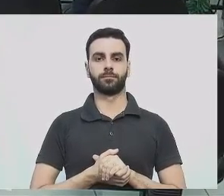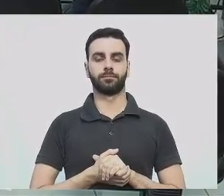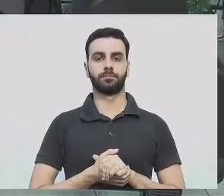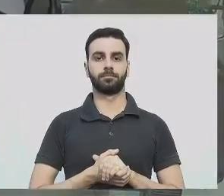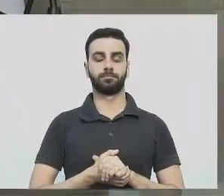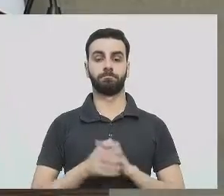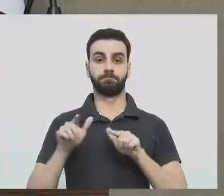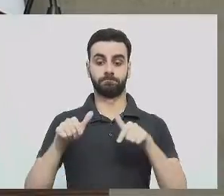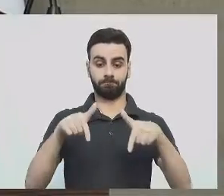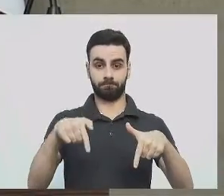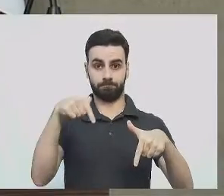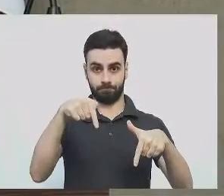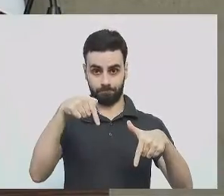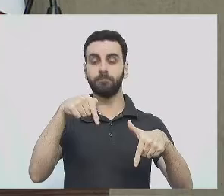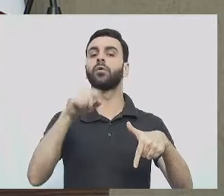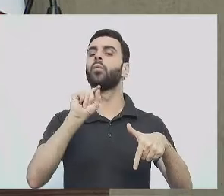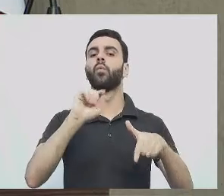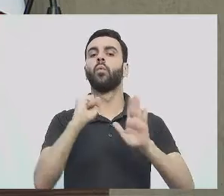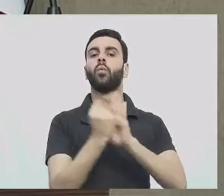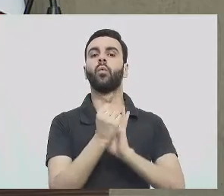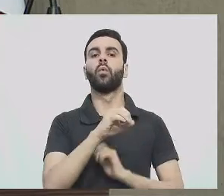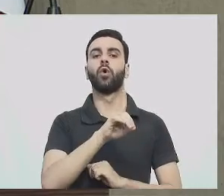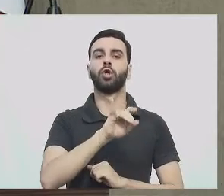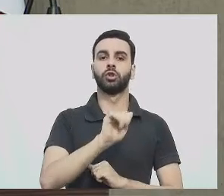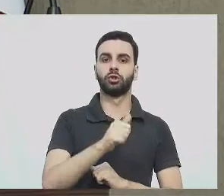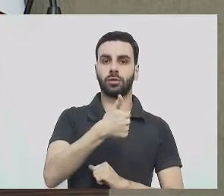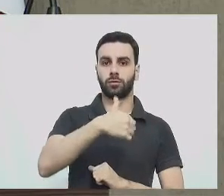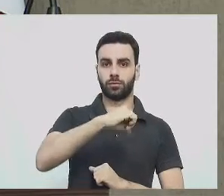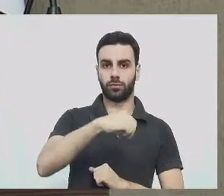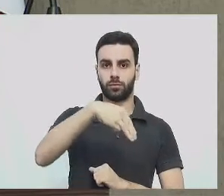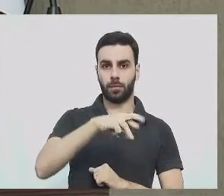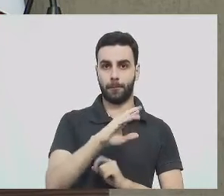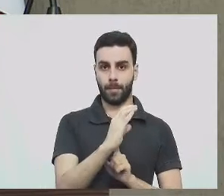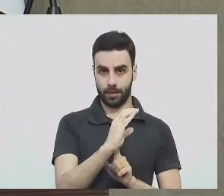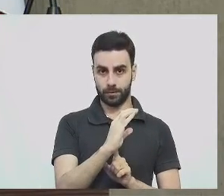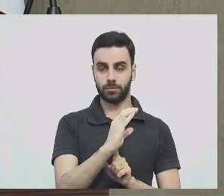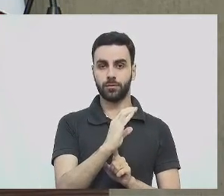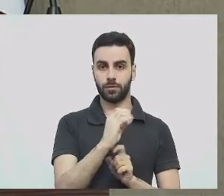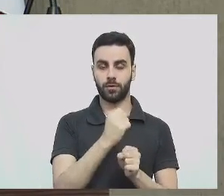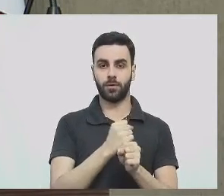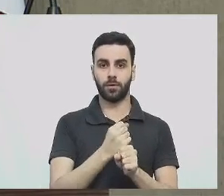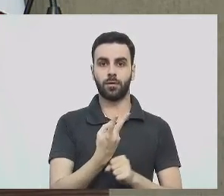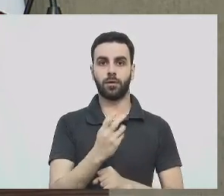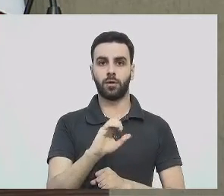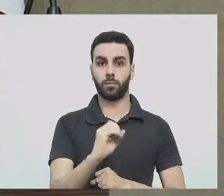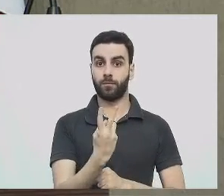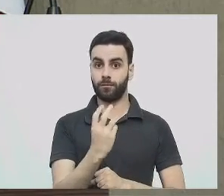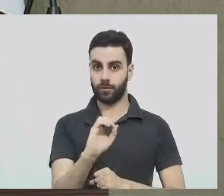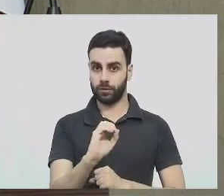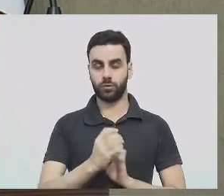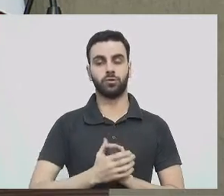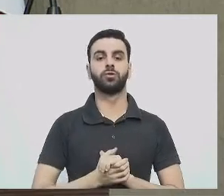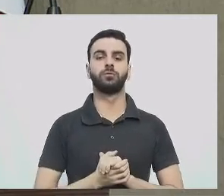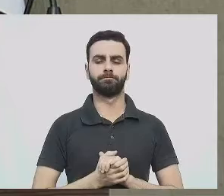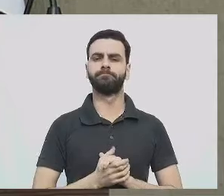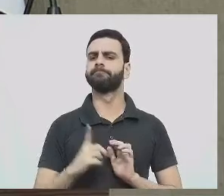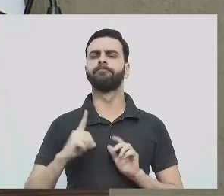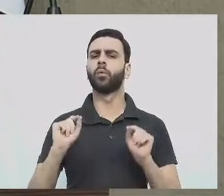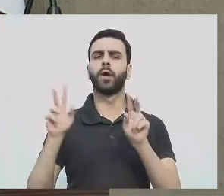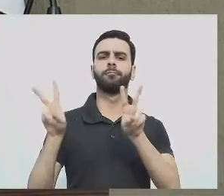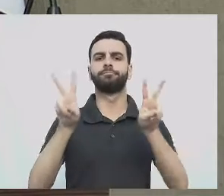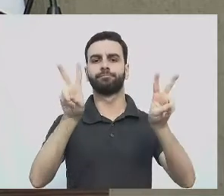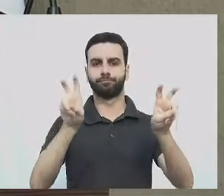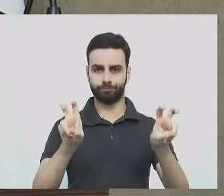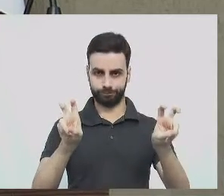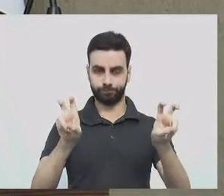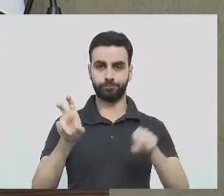A placa datada de 19 de março de 2020 traz os